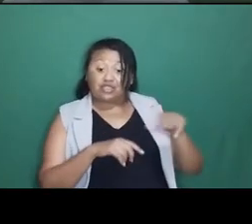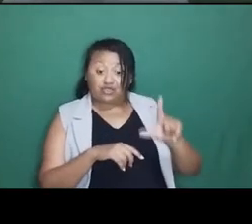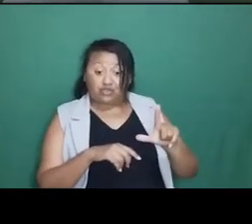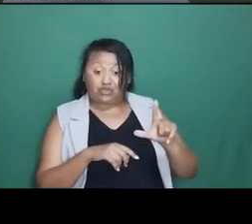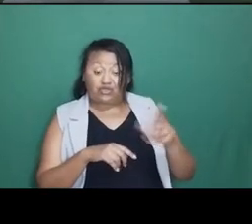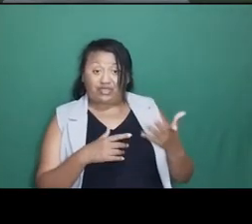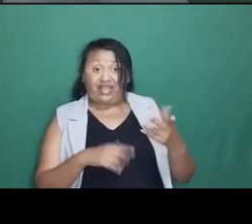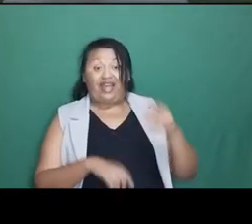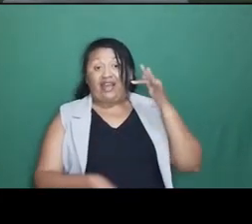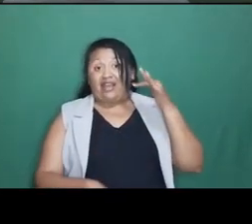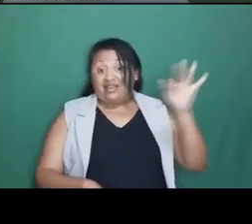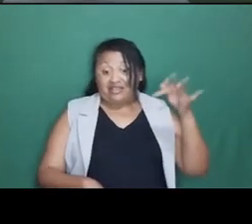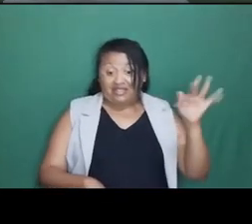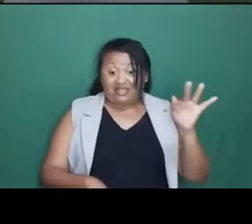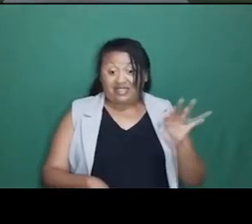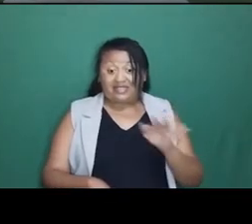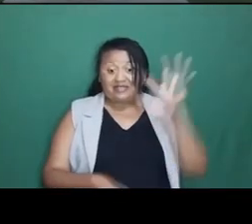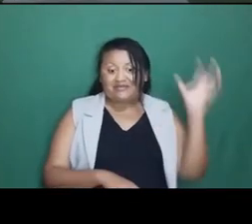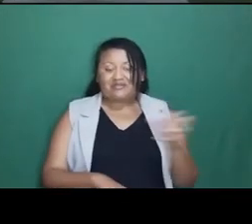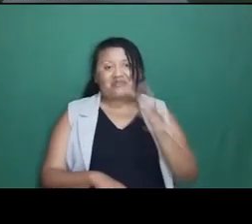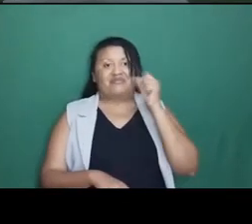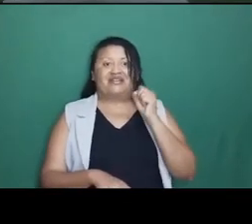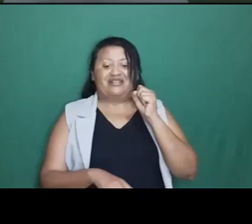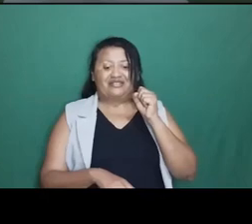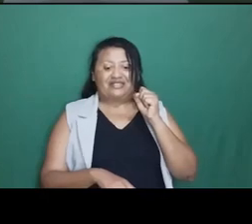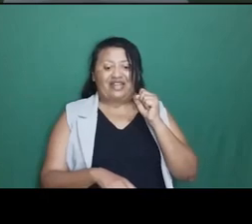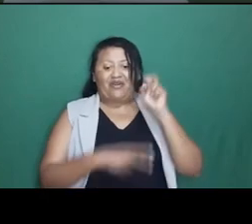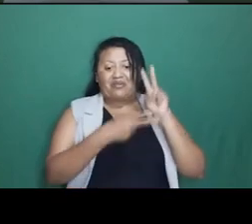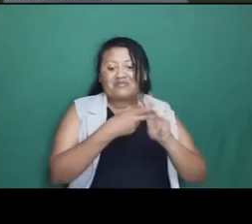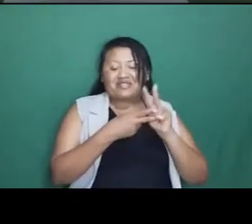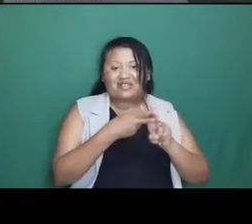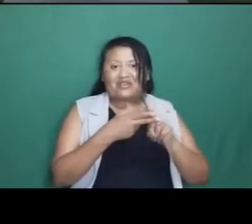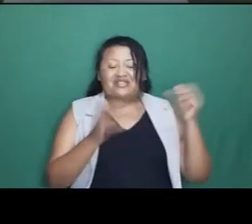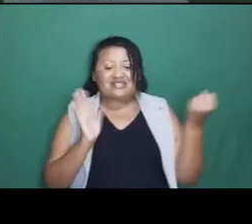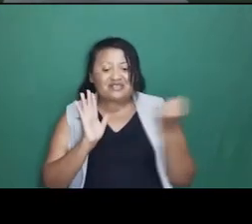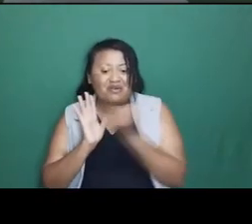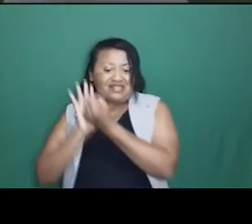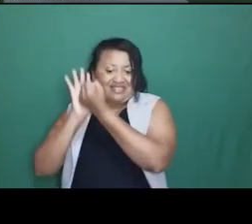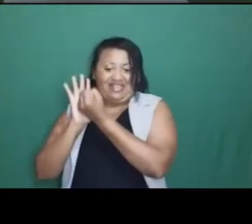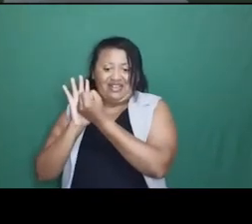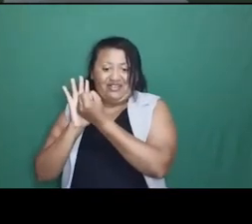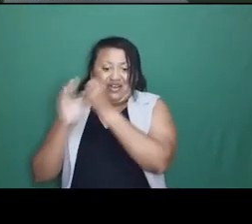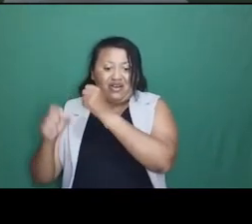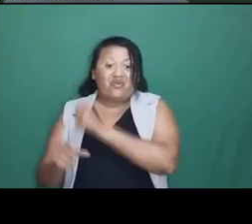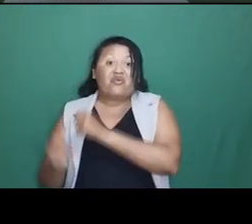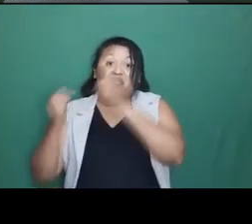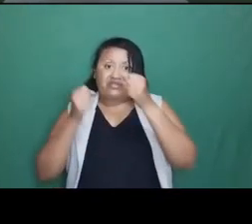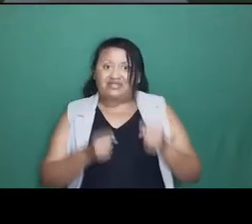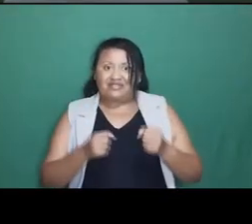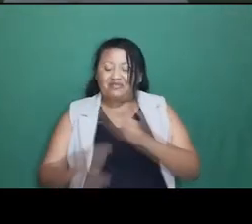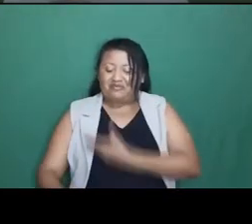a Bastilha dizendo que simbolizava podemos no episódio que marcou o início da